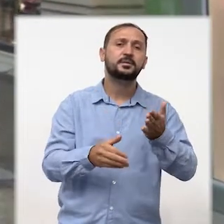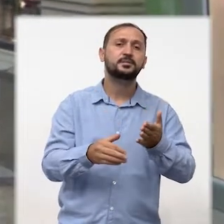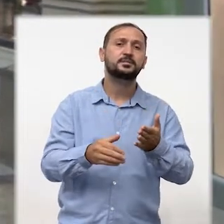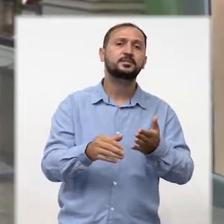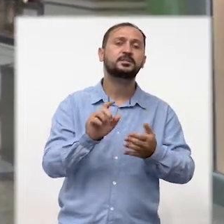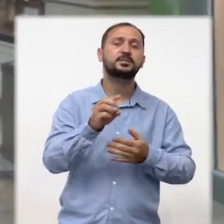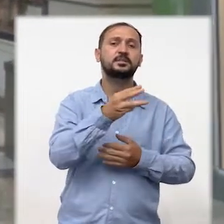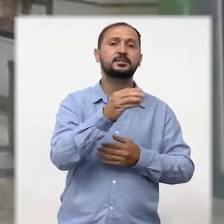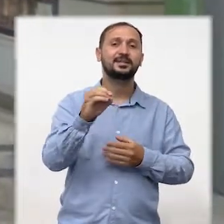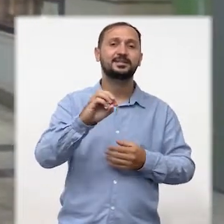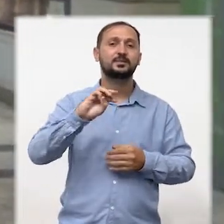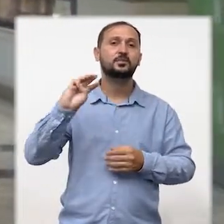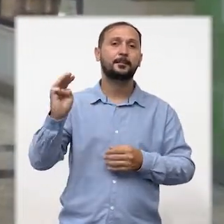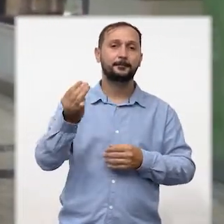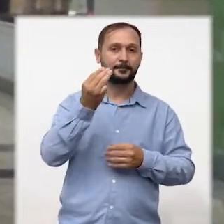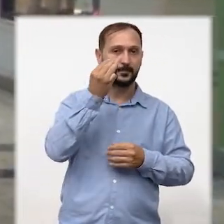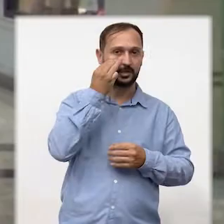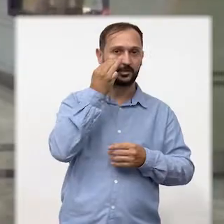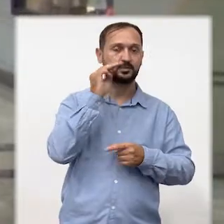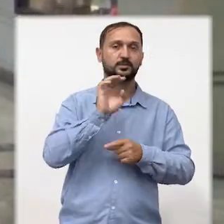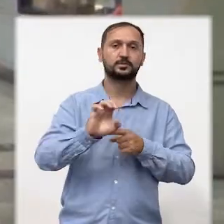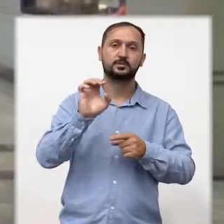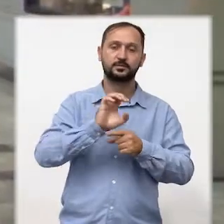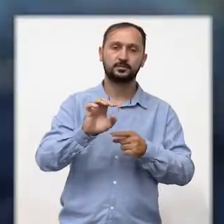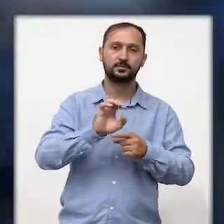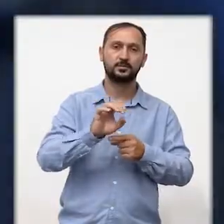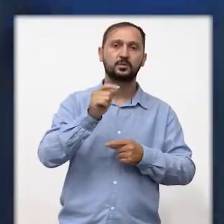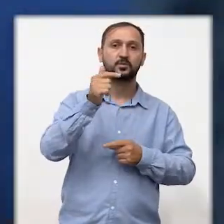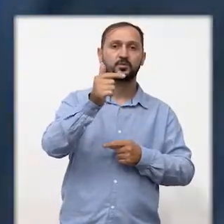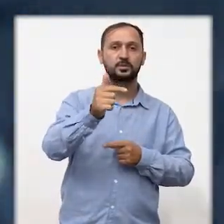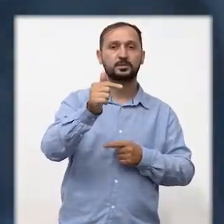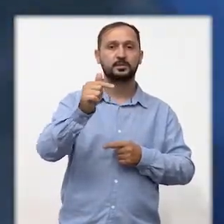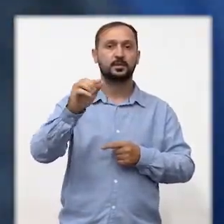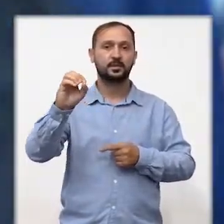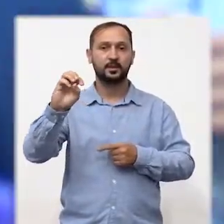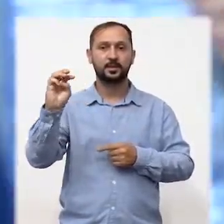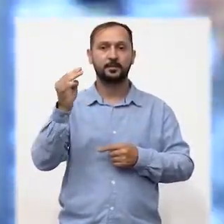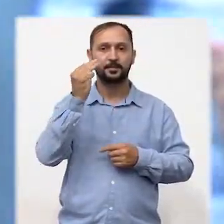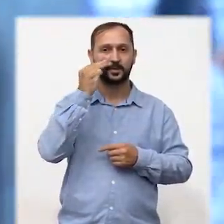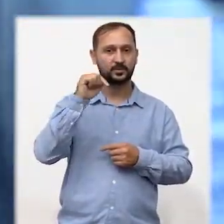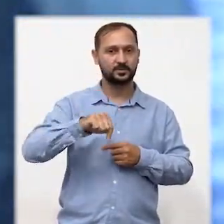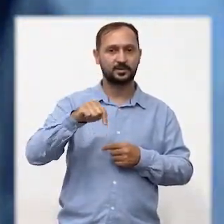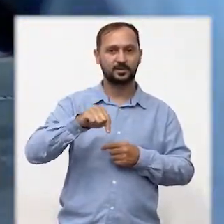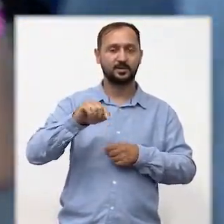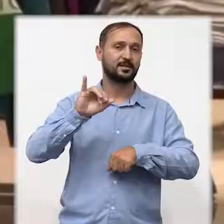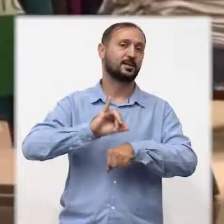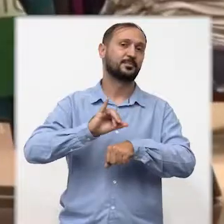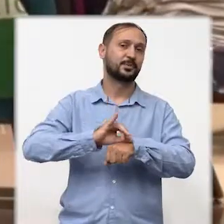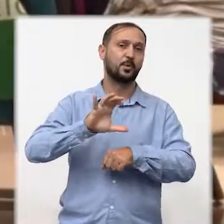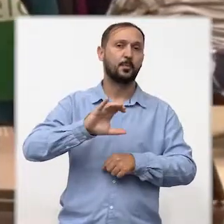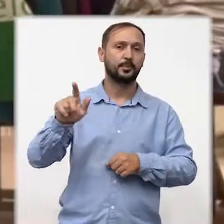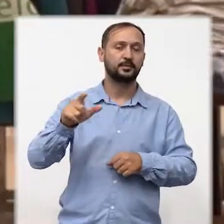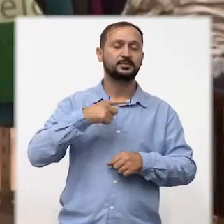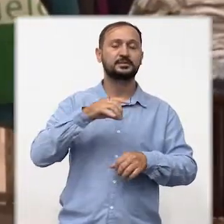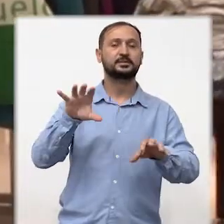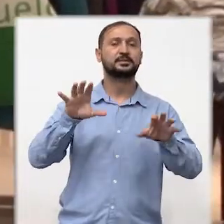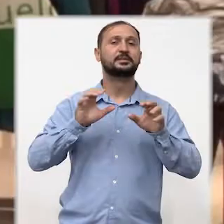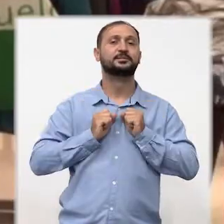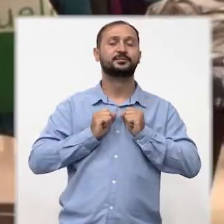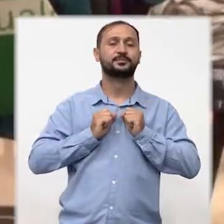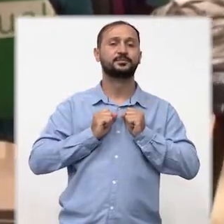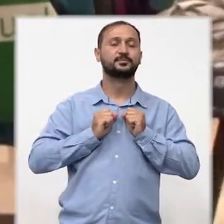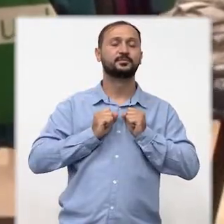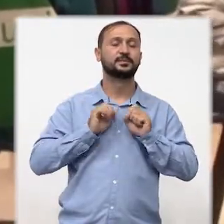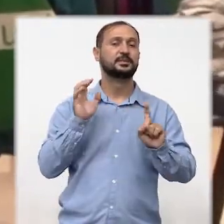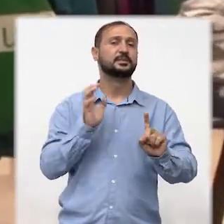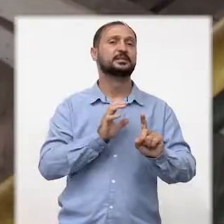de 300 milhões de reais no estado e 270 milhões na capital. A retração é sentida